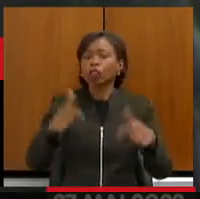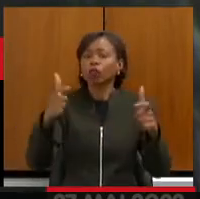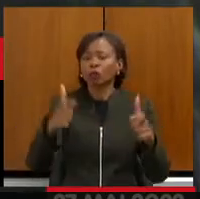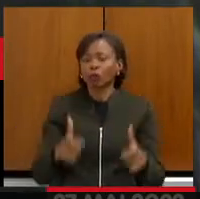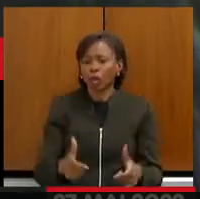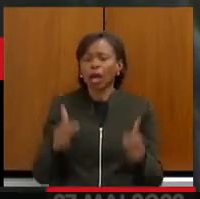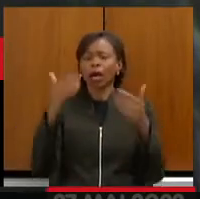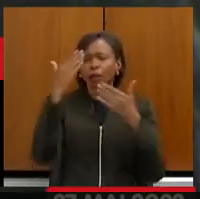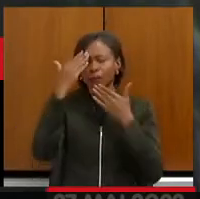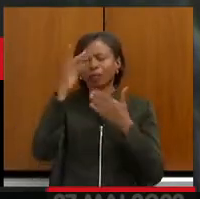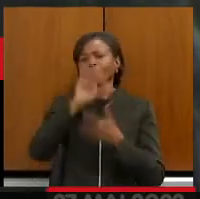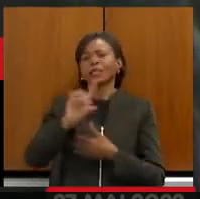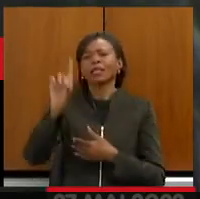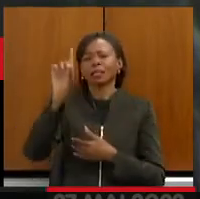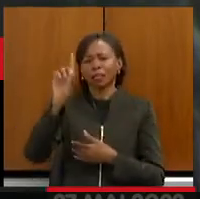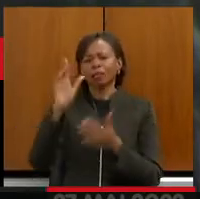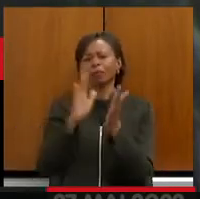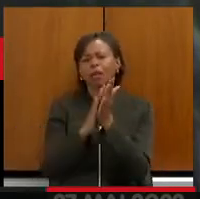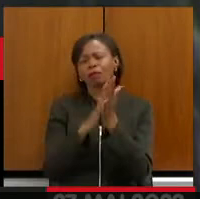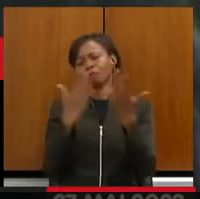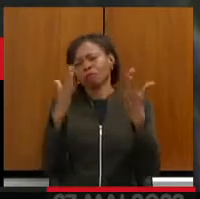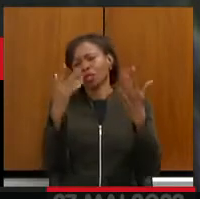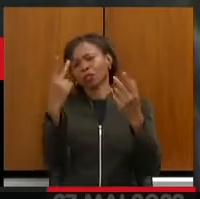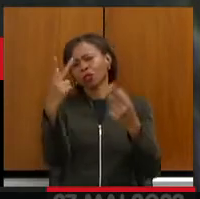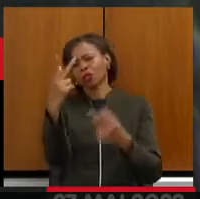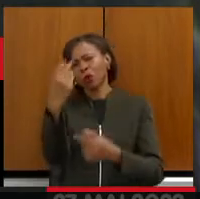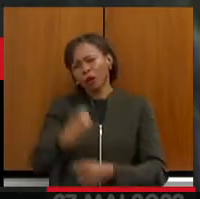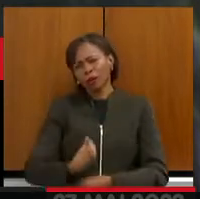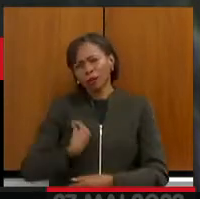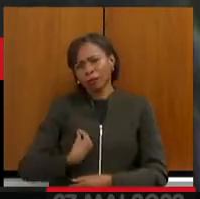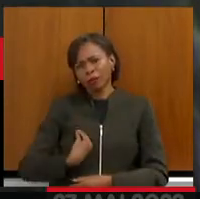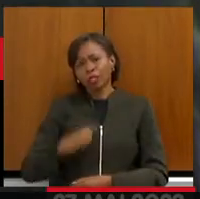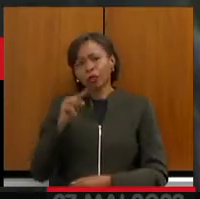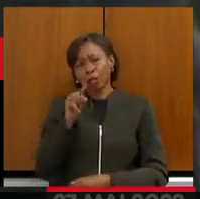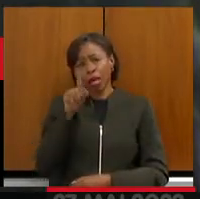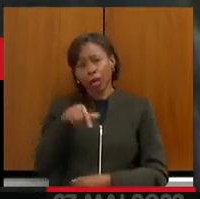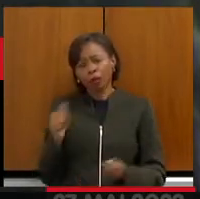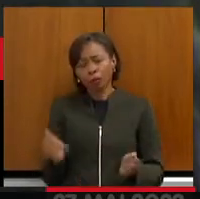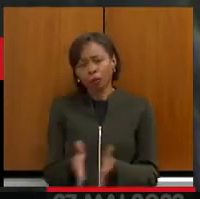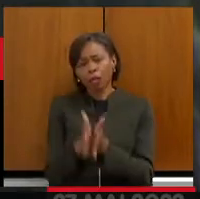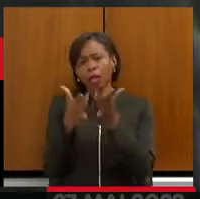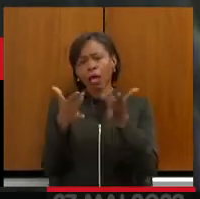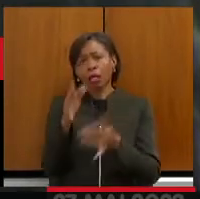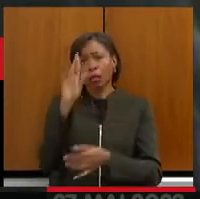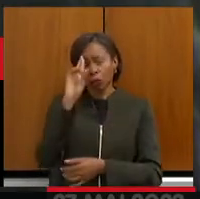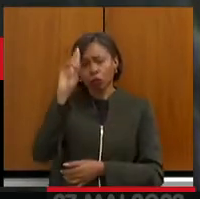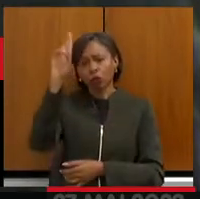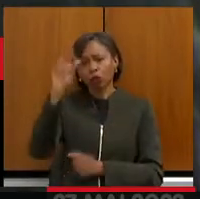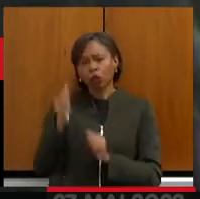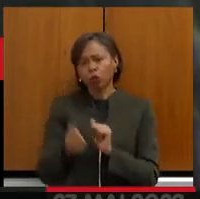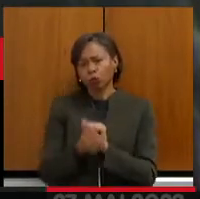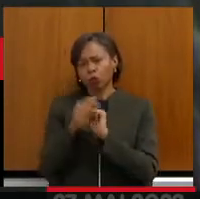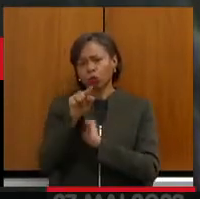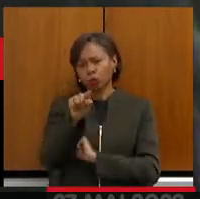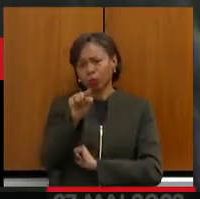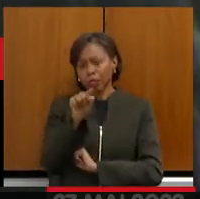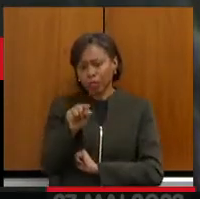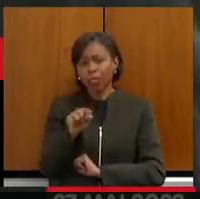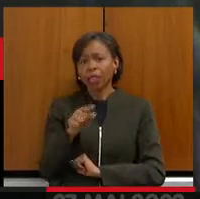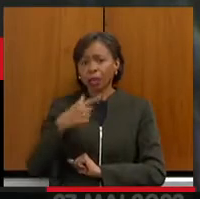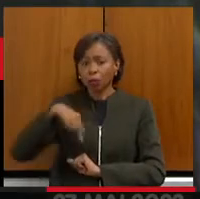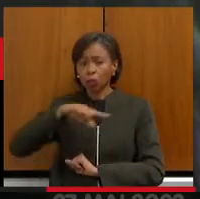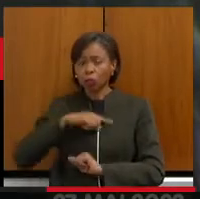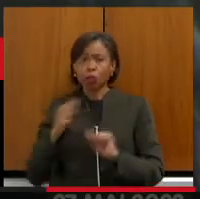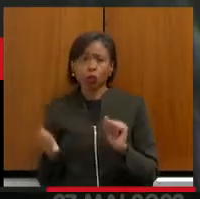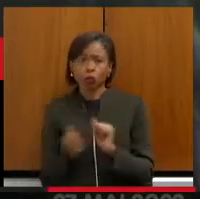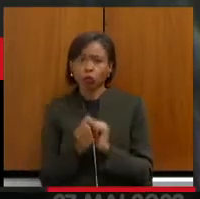Deus eu quero a pro dia tua vida e dizer que você é um milagre que o senhor ponta contigo não só o senhor mas todas nós além de credo